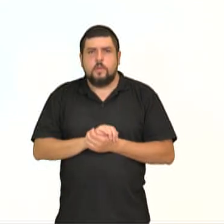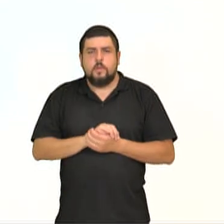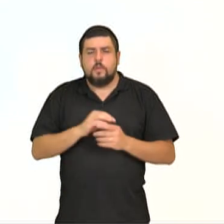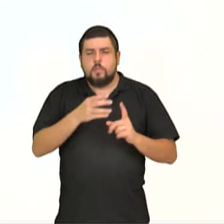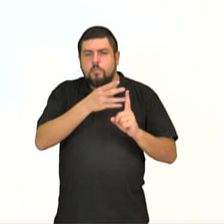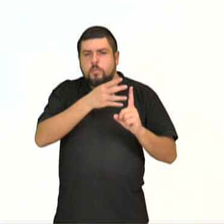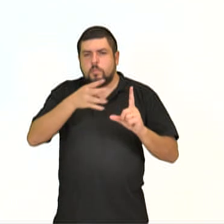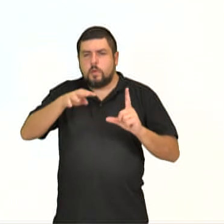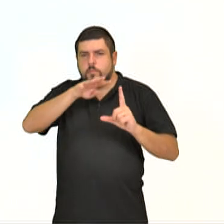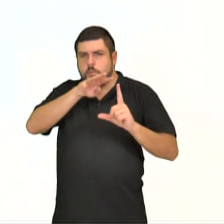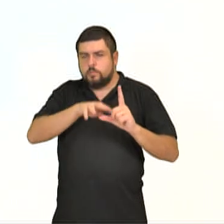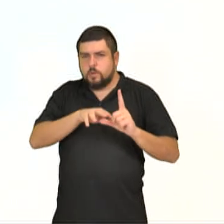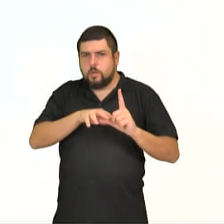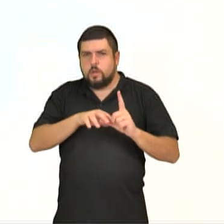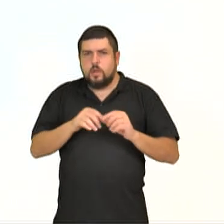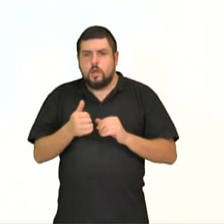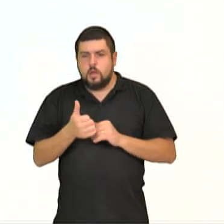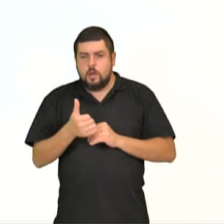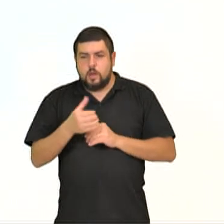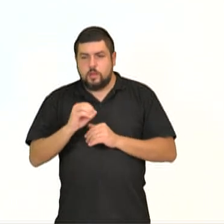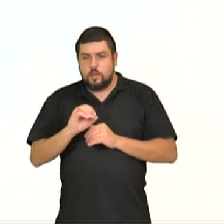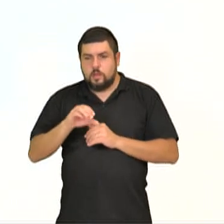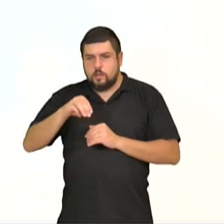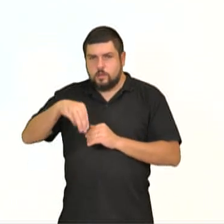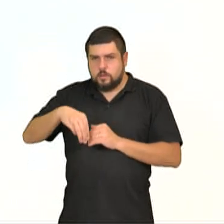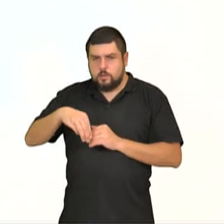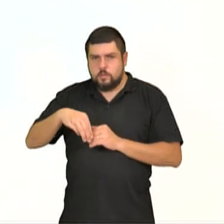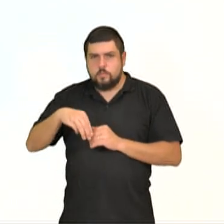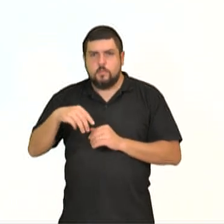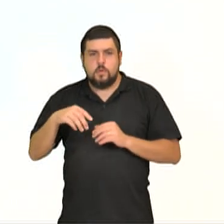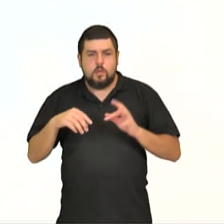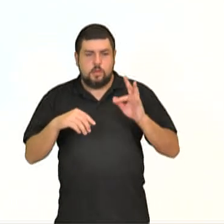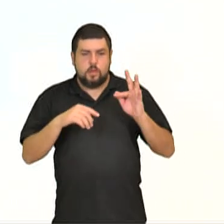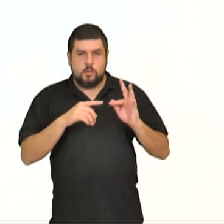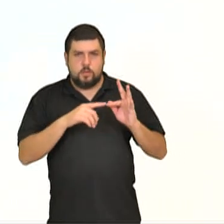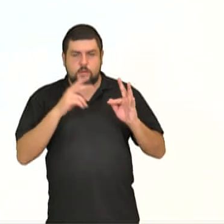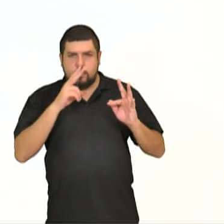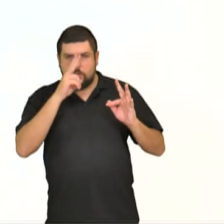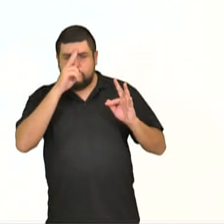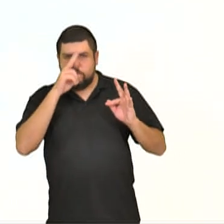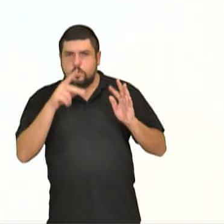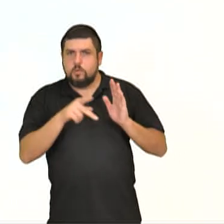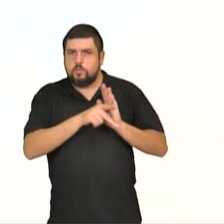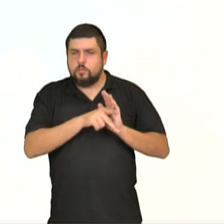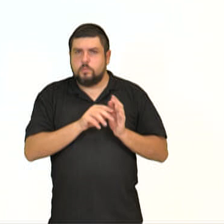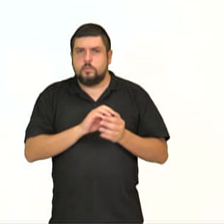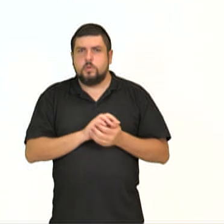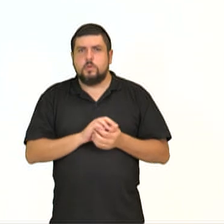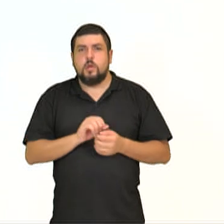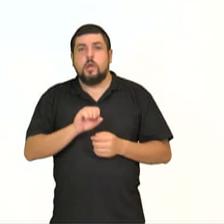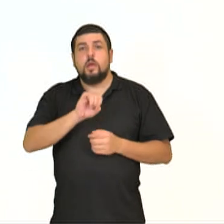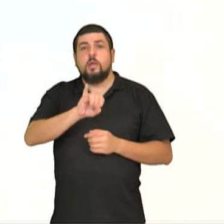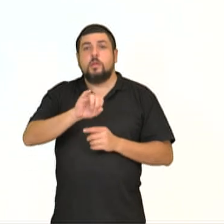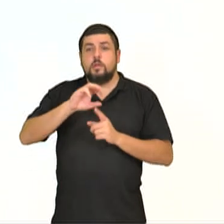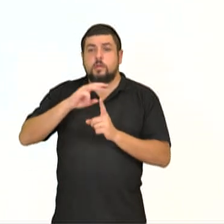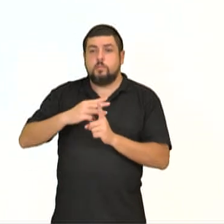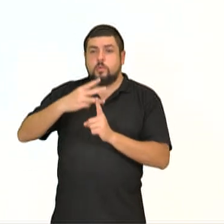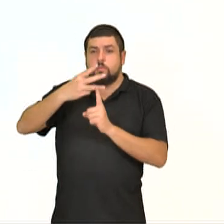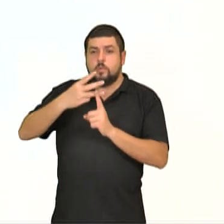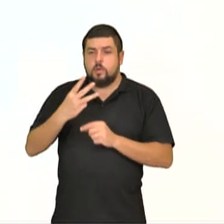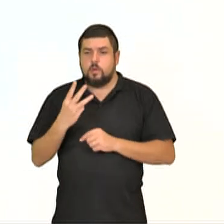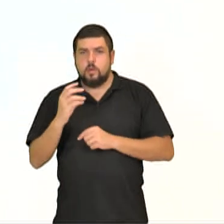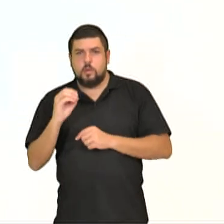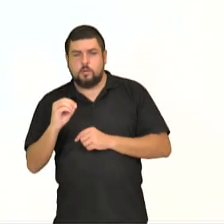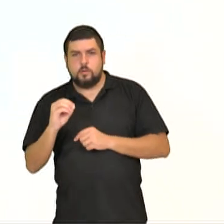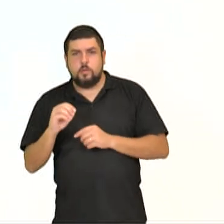analise. 10 centímetros de distância D, eu tenho uma força F para 10 centímetros. Se eu triplicar a distância para 30 centímetros,